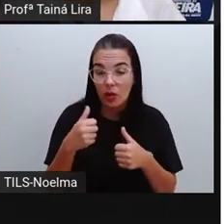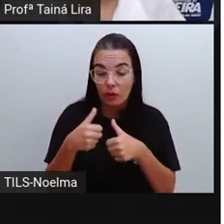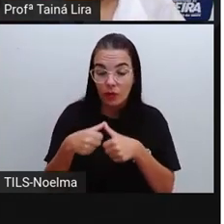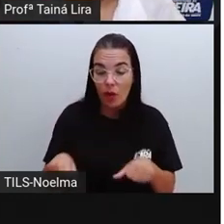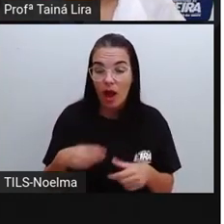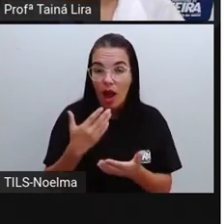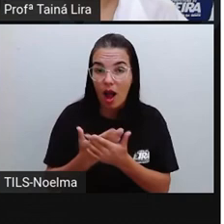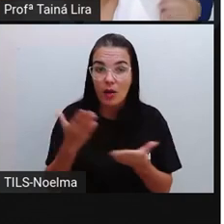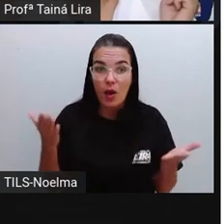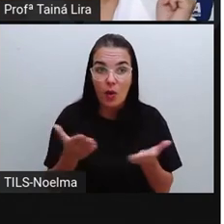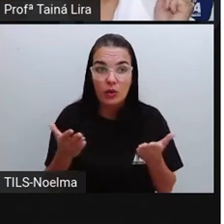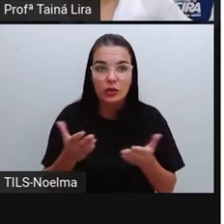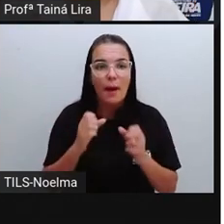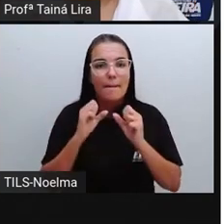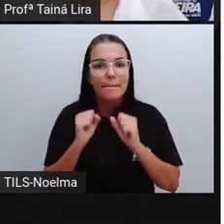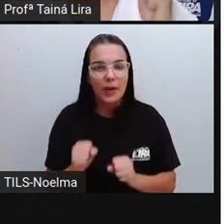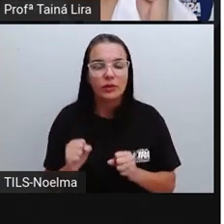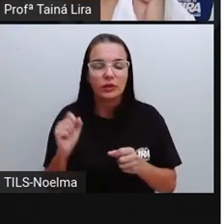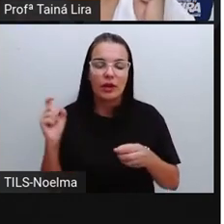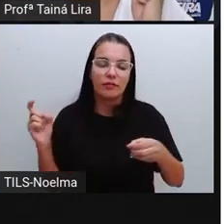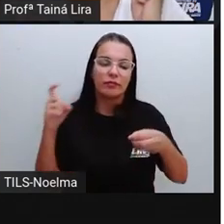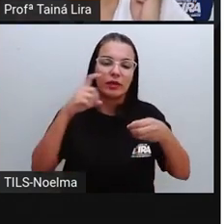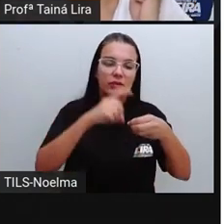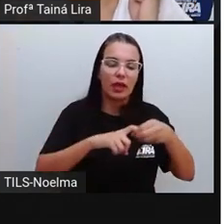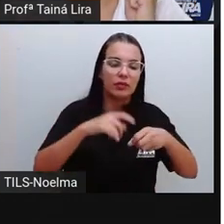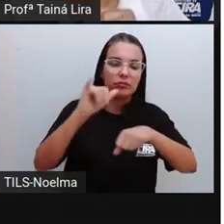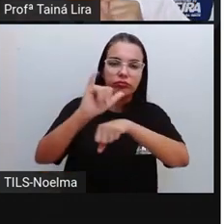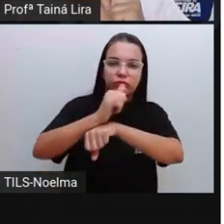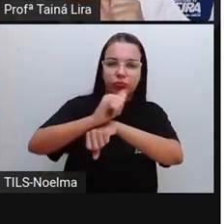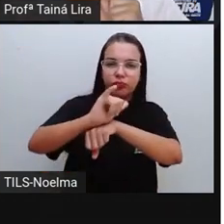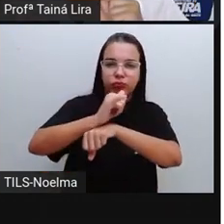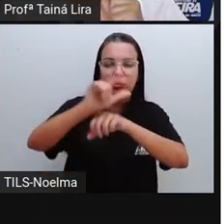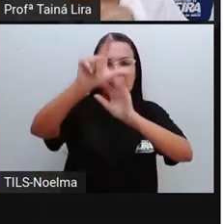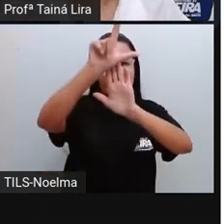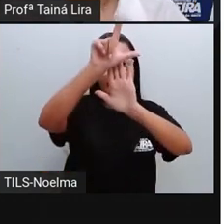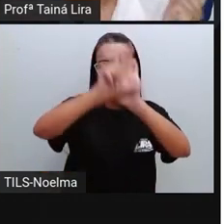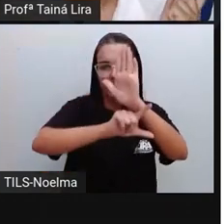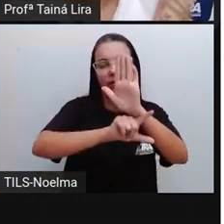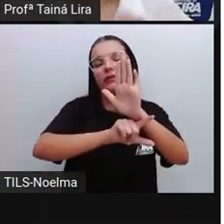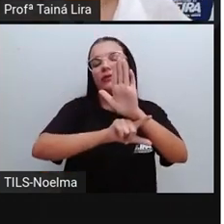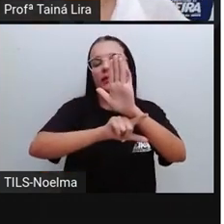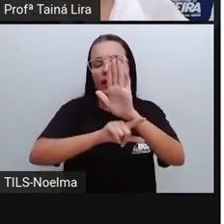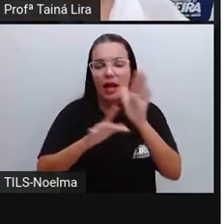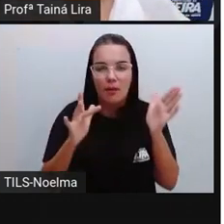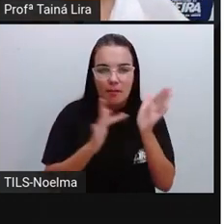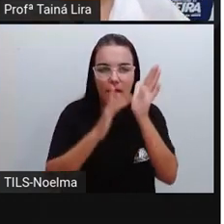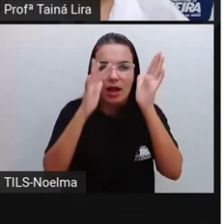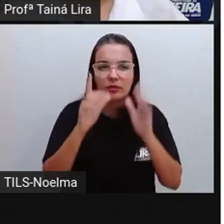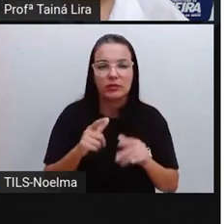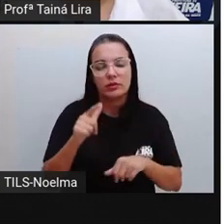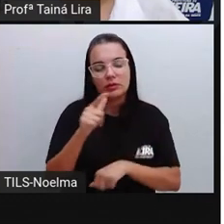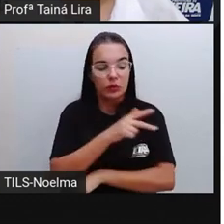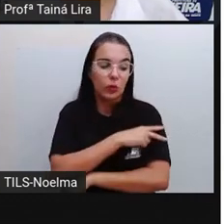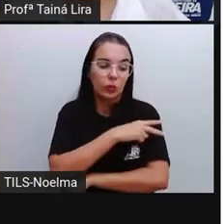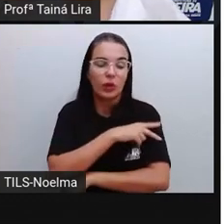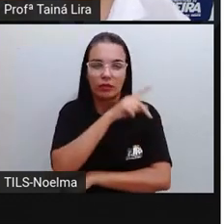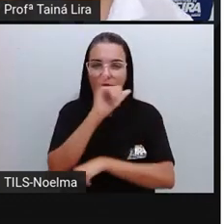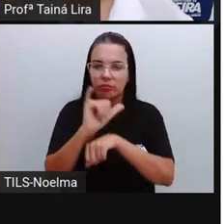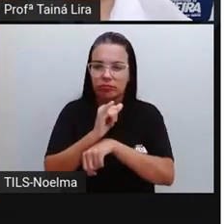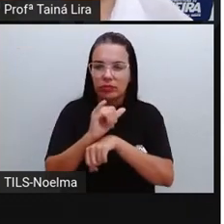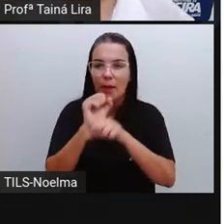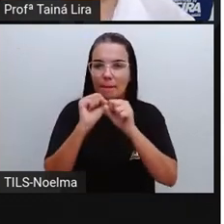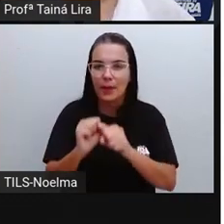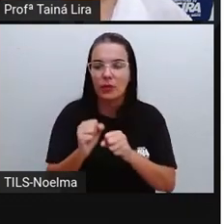a aula de hoje? Já sabem, a gente tem a nossa playlist do segundo ano lá no canal do YouTube. Você